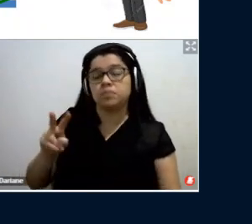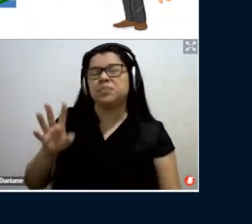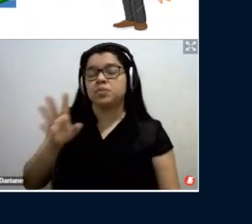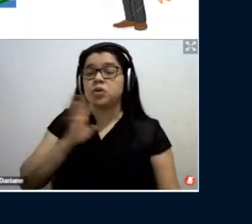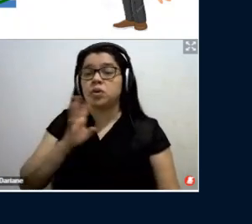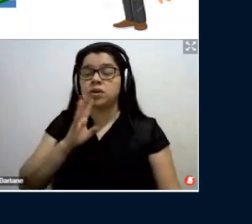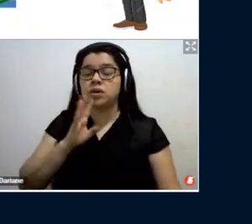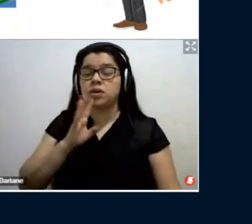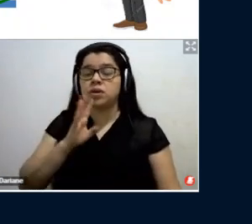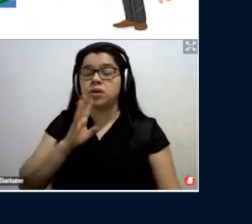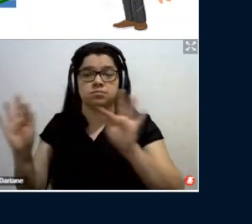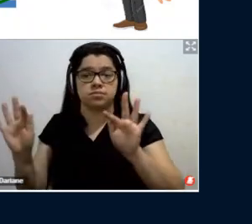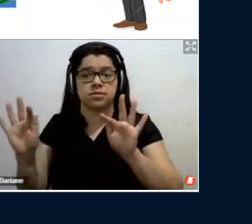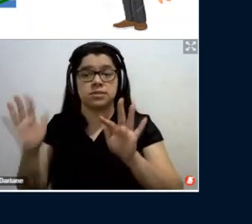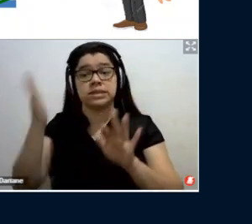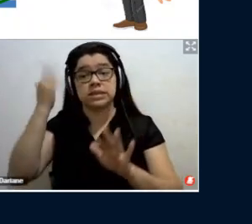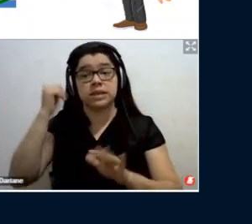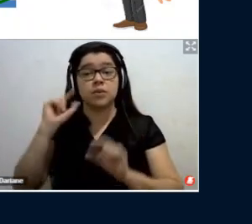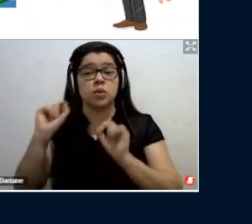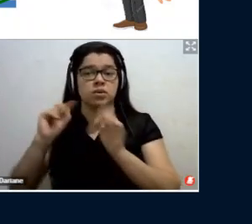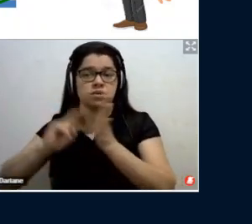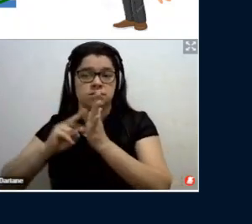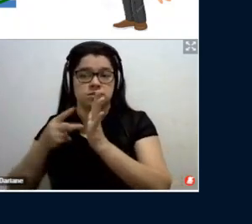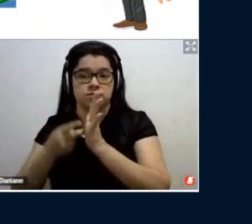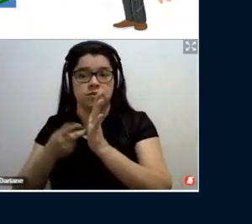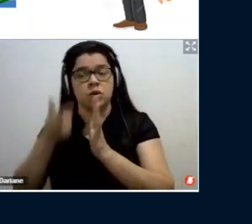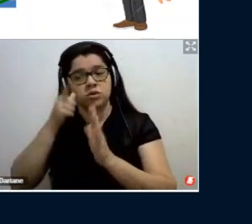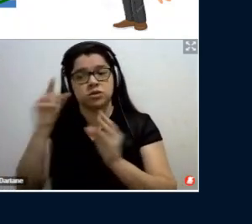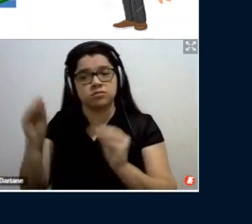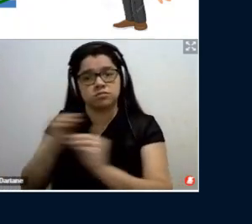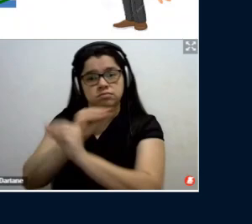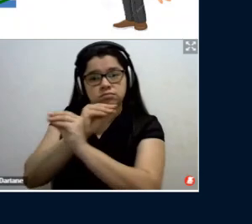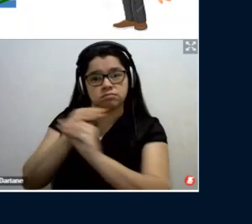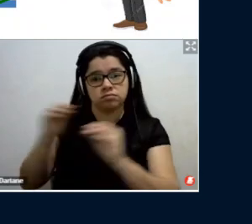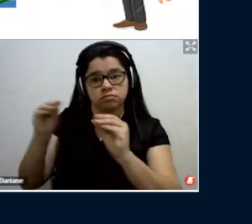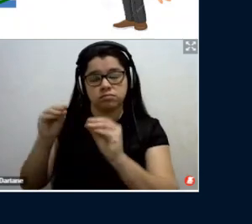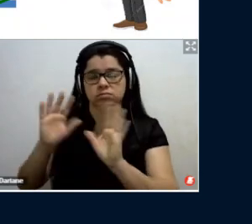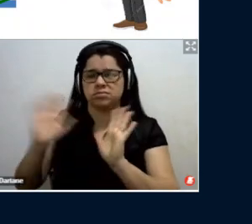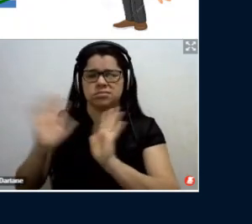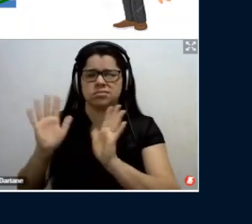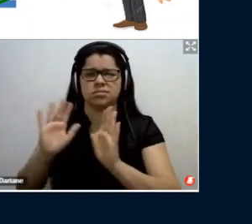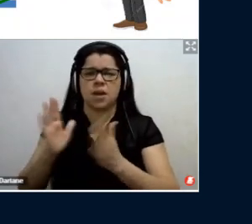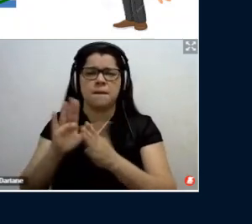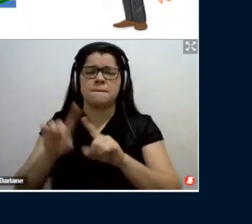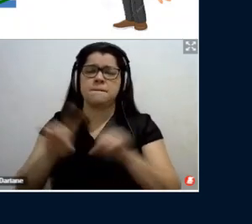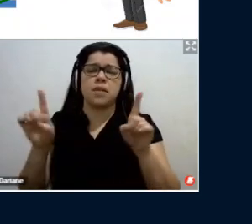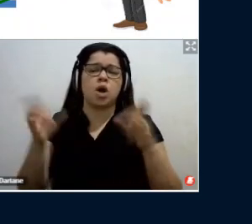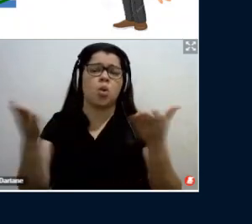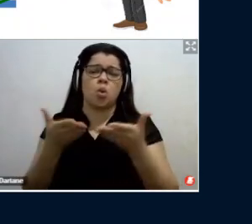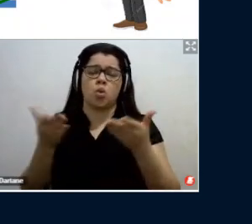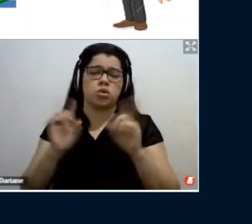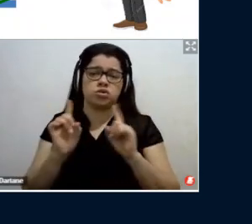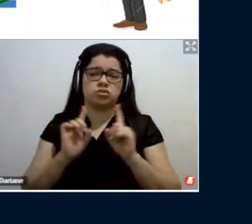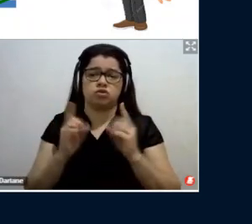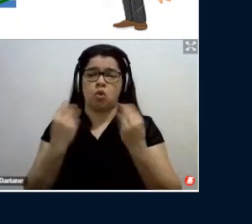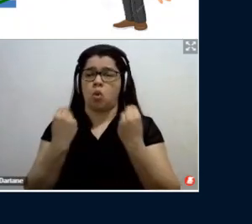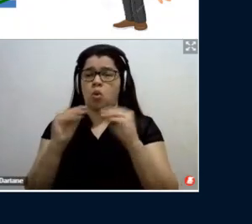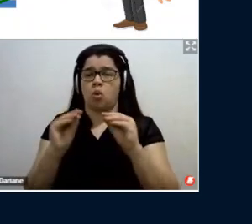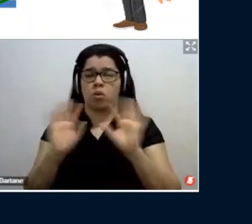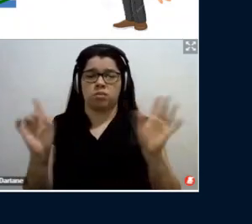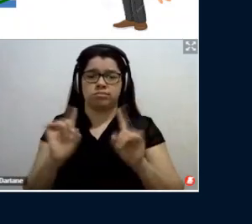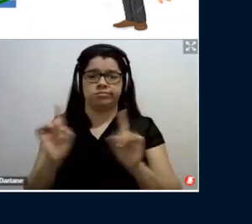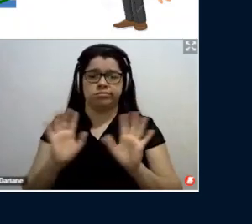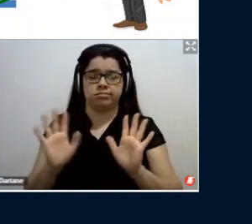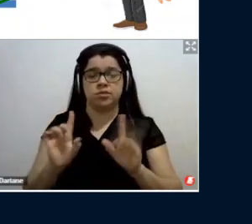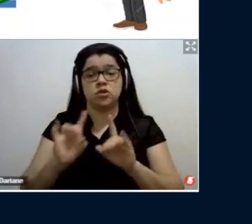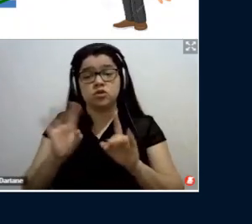Tá? Bom, tem outras questões que eu não vou colocar aqui, mas eu vou citar, por exemplo, não